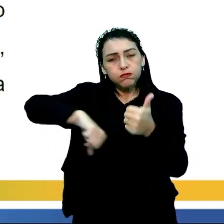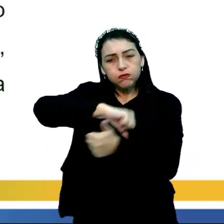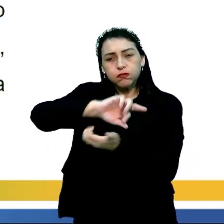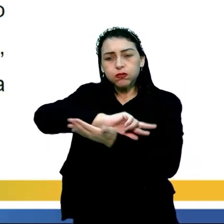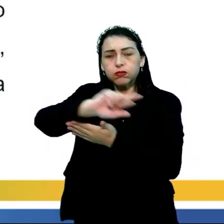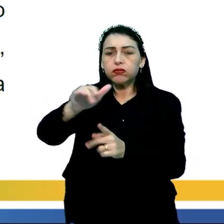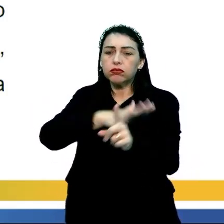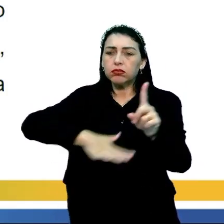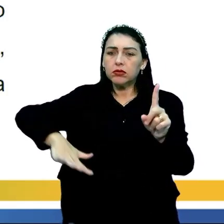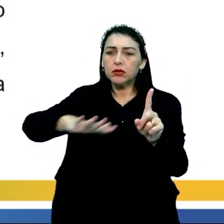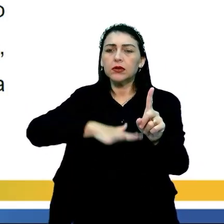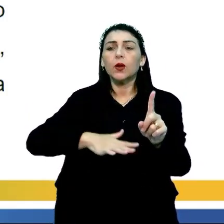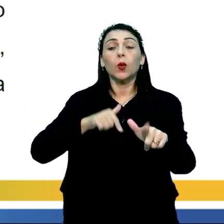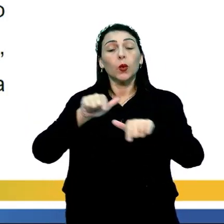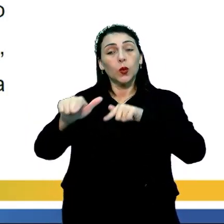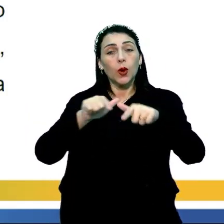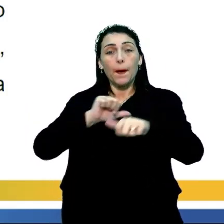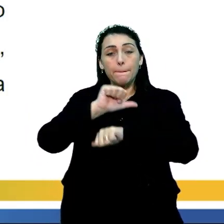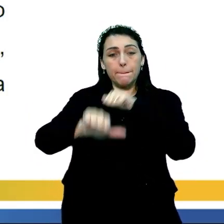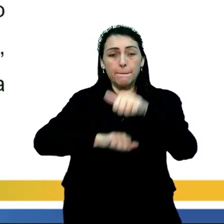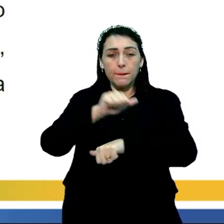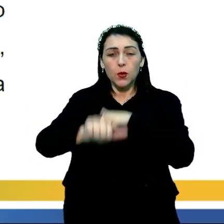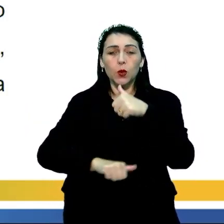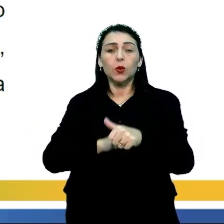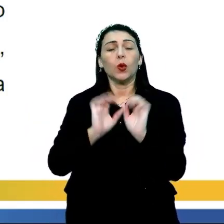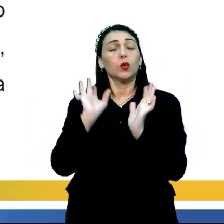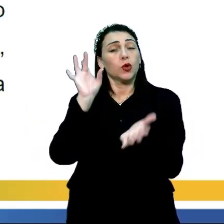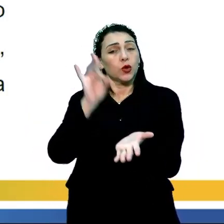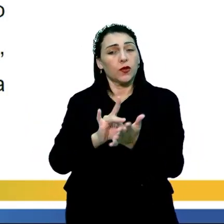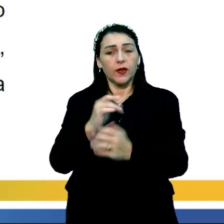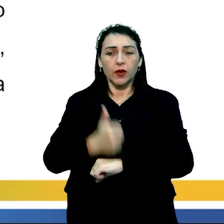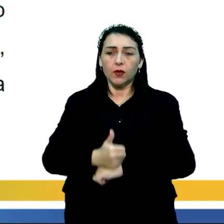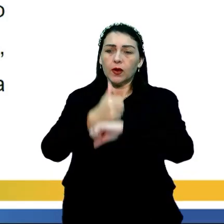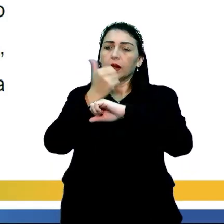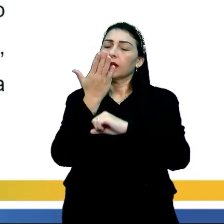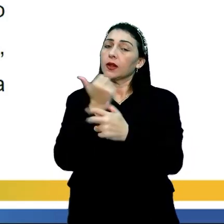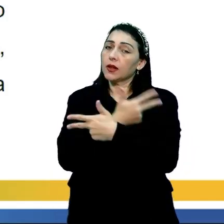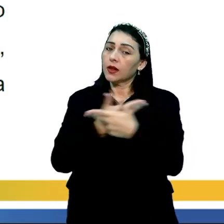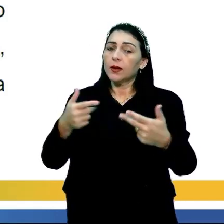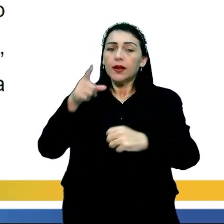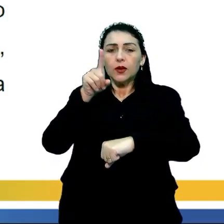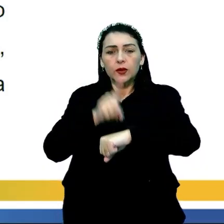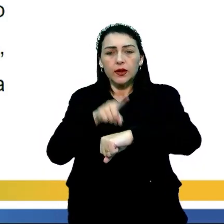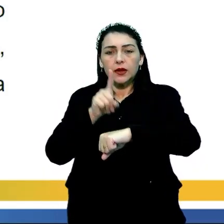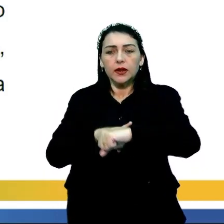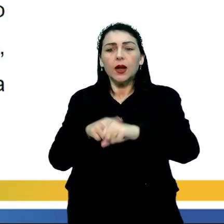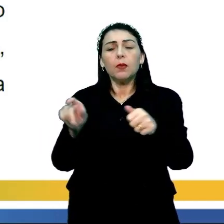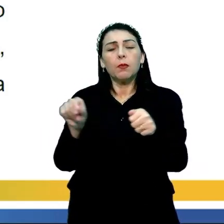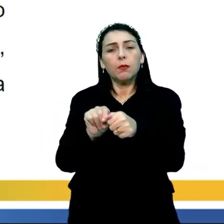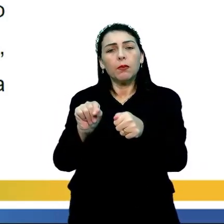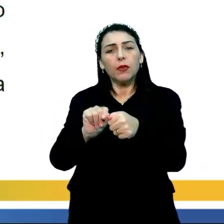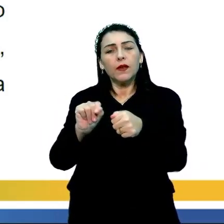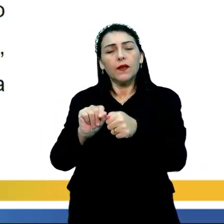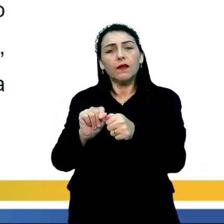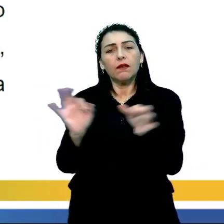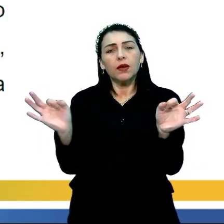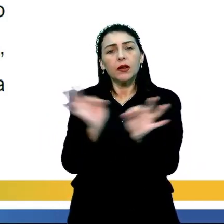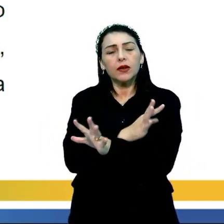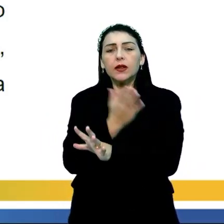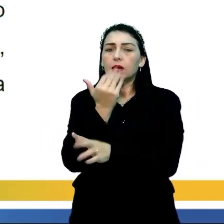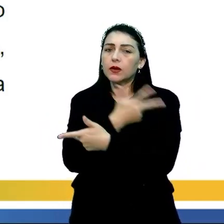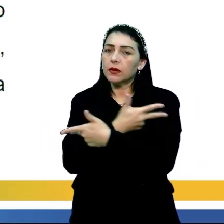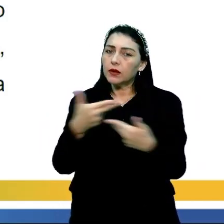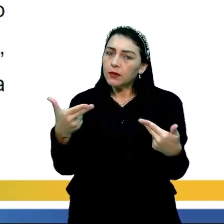transformações sociais. O trabalho alterou significativamente a qualidade da alimentação e o tempo disponível